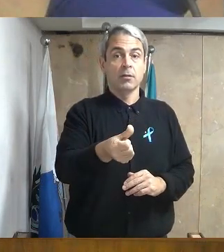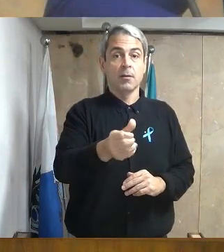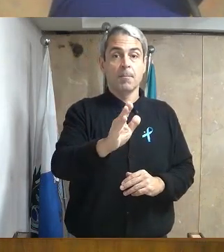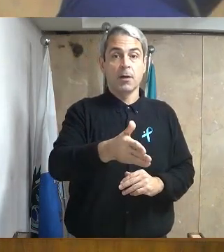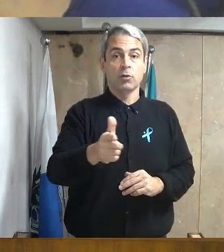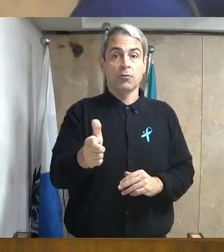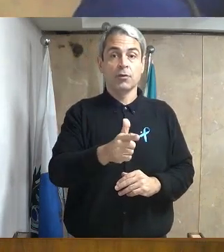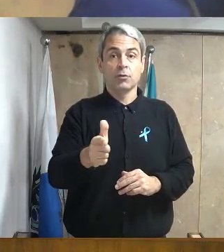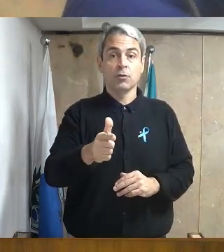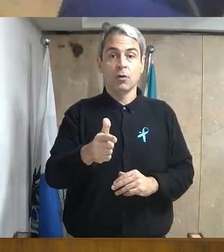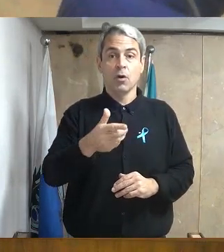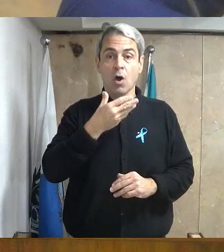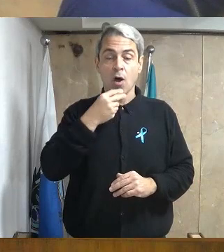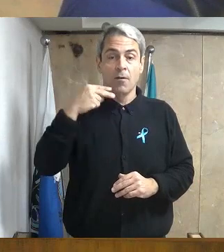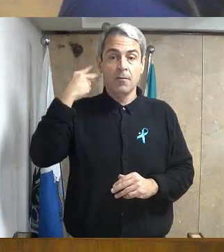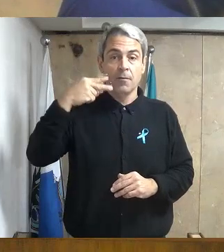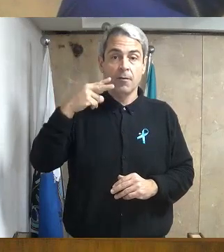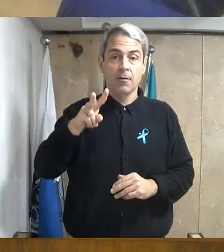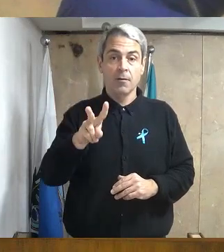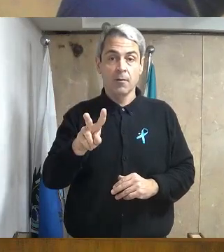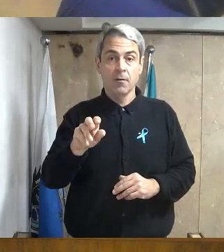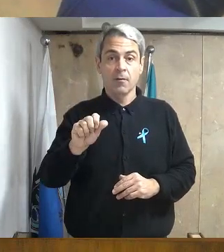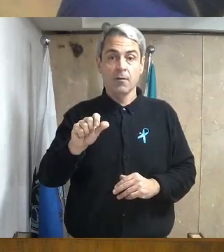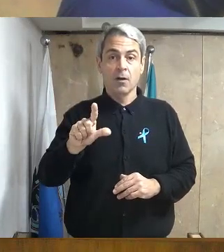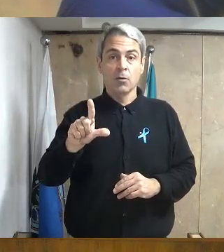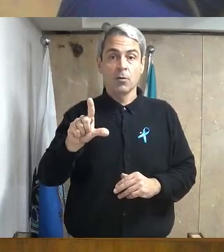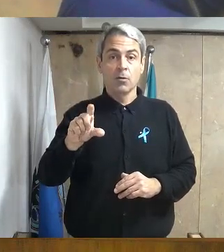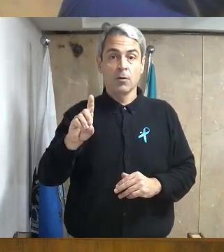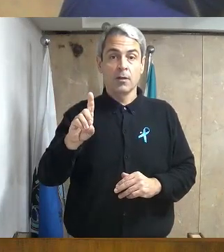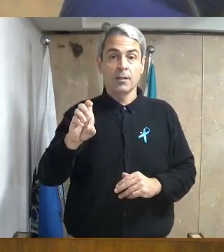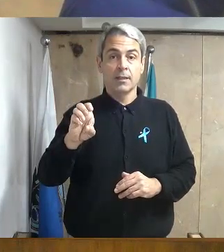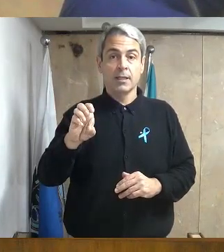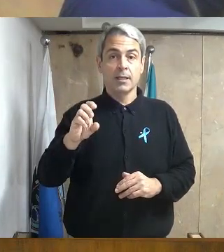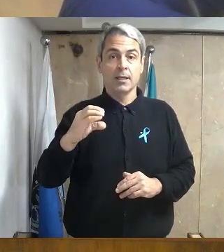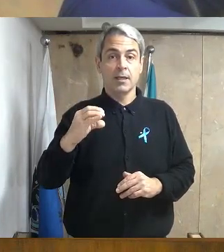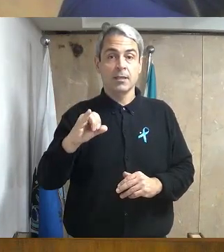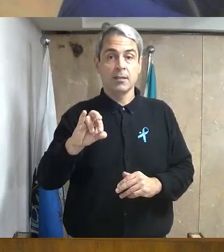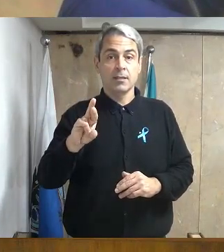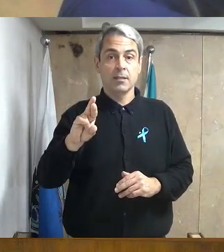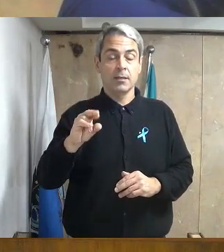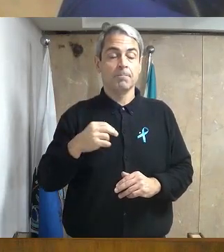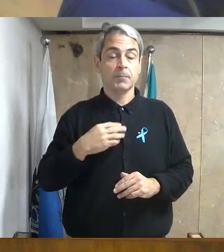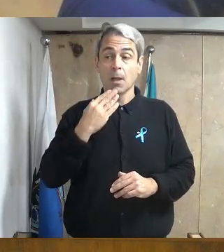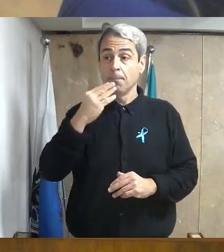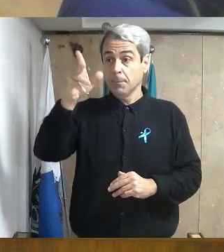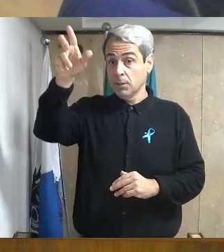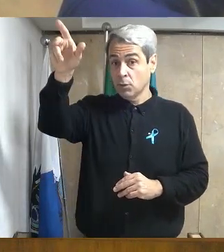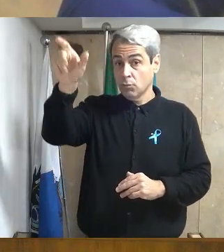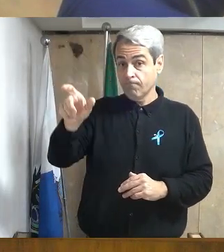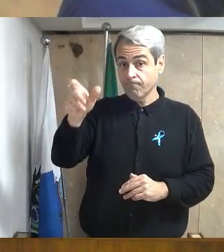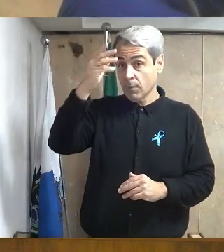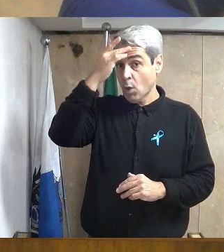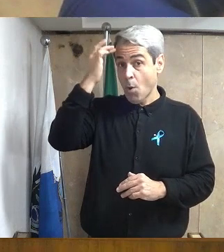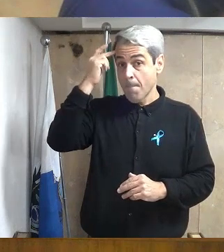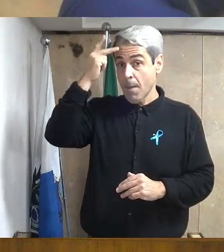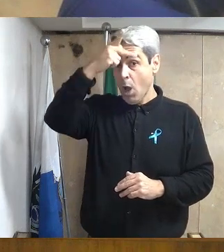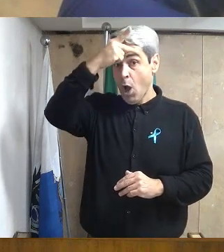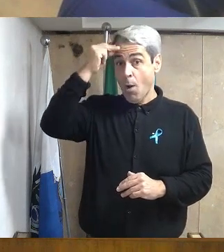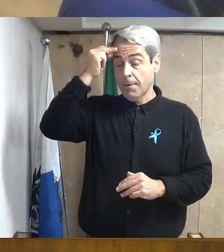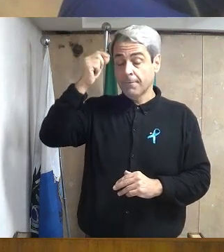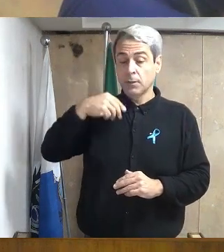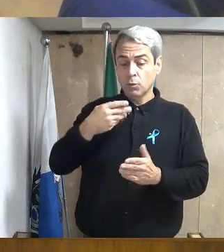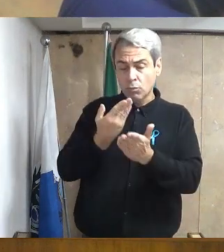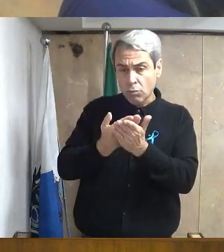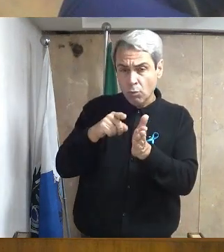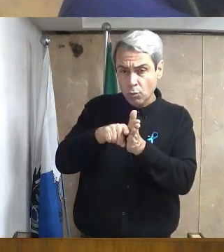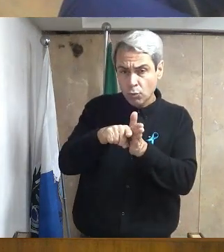4886/2022, do excelentíssimo vereador Valdeci Nunes da Rosa Filho, solicitando ao excelentíssimo prefeito um estudo no sentido de, no âmbito